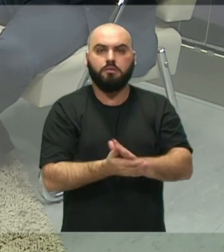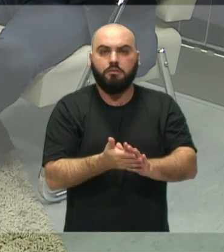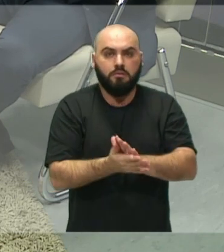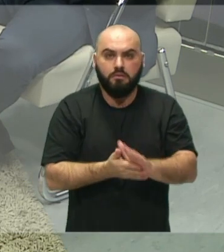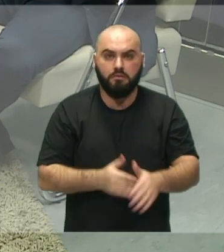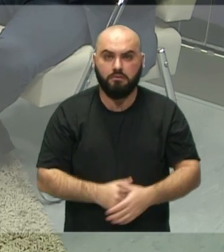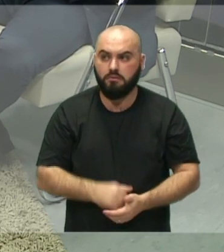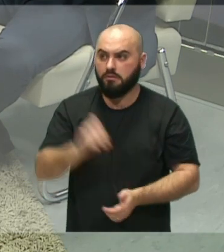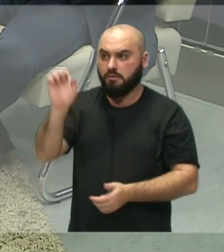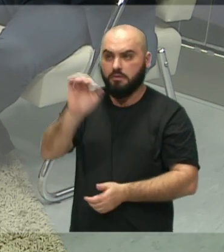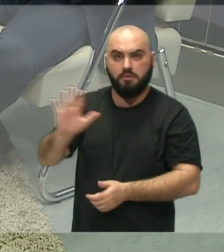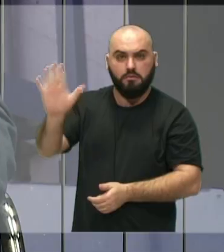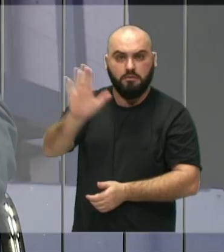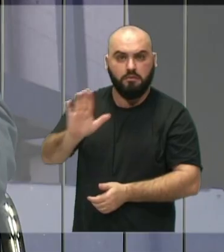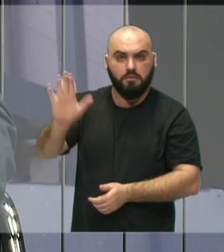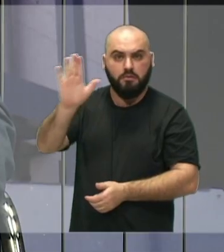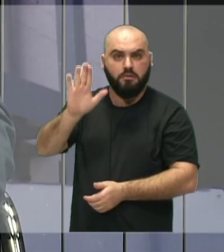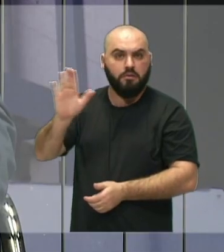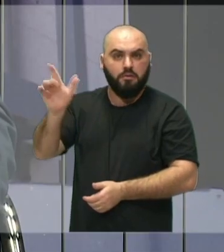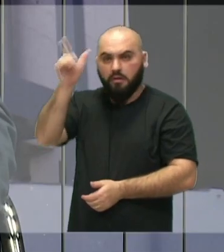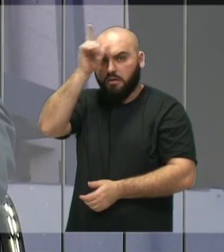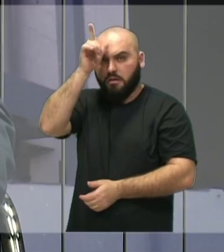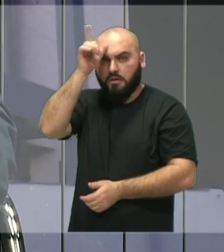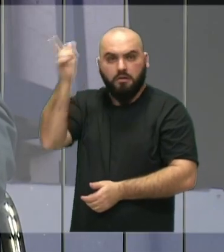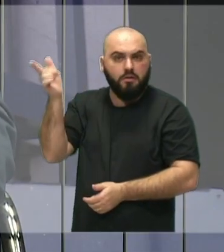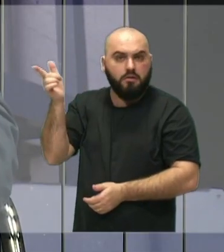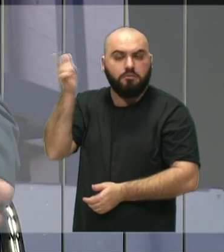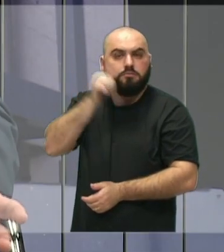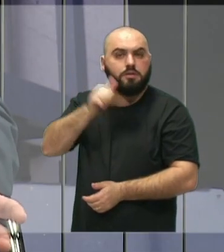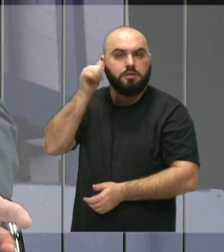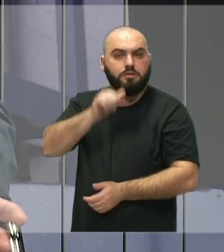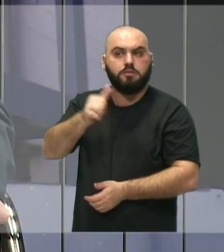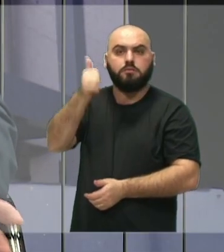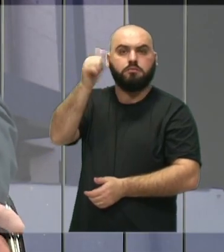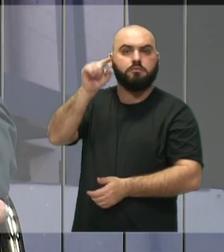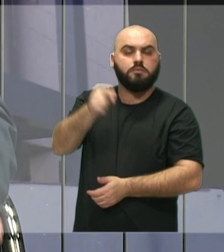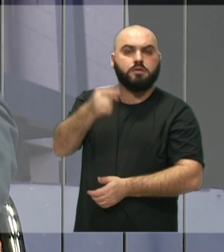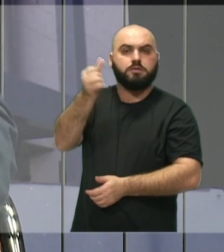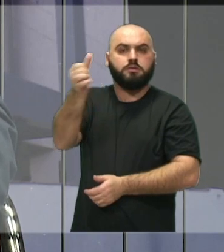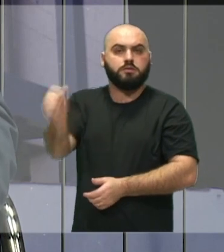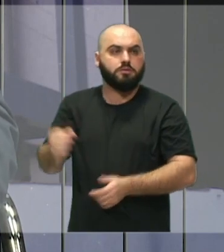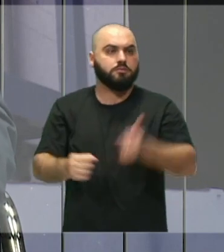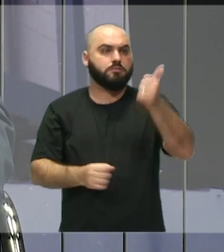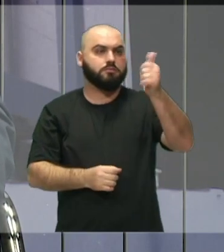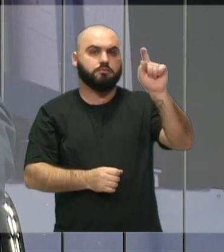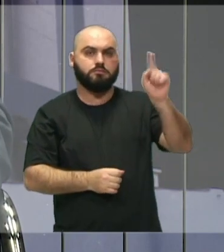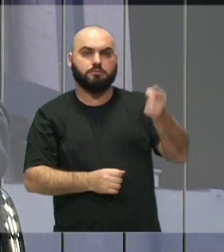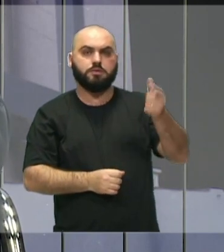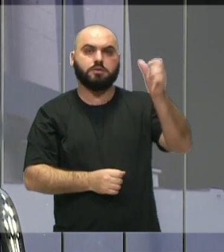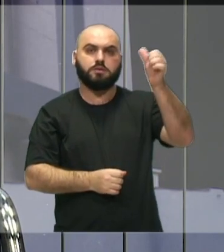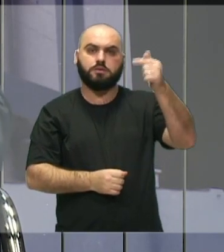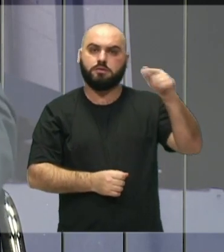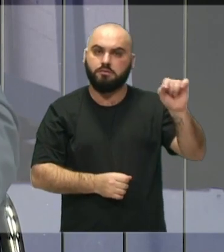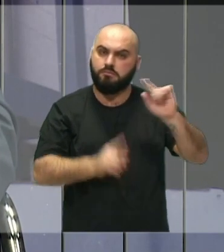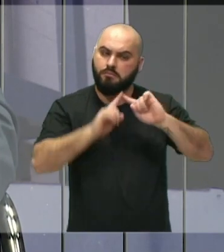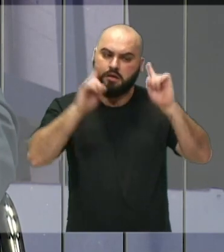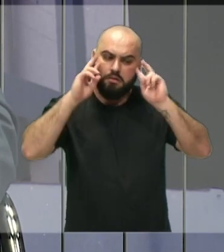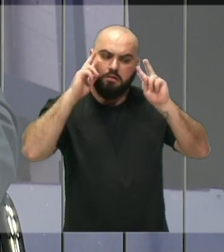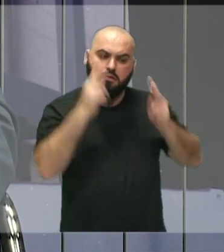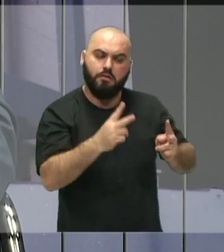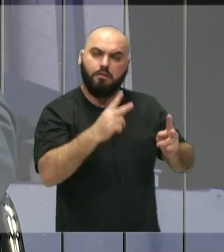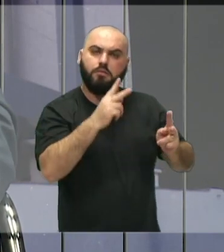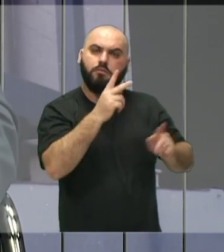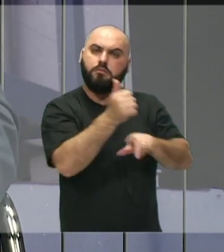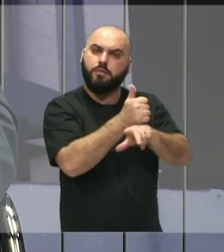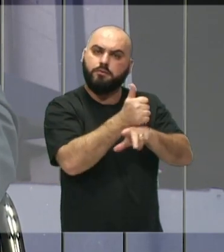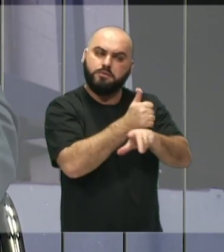origem europeia, alemã, italiana. Cadê essas meninas de 1,50 m, 1,60 m, 1,70 m da área escolar? Tem, mas nós temos que ter um olhar de profissional de educação física